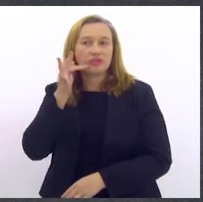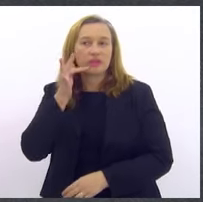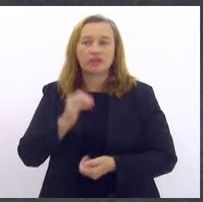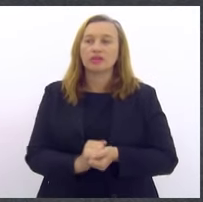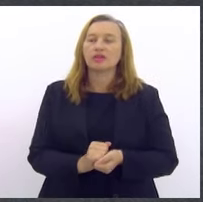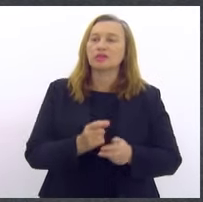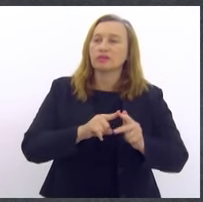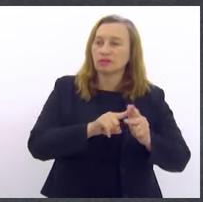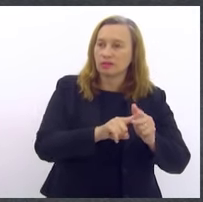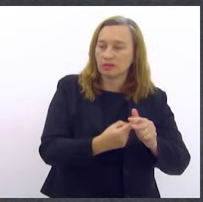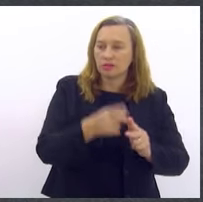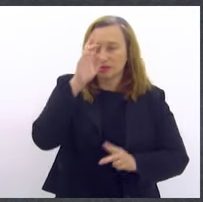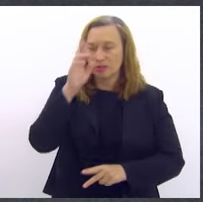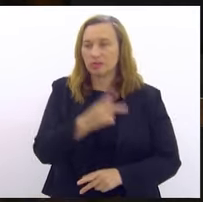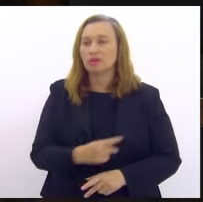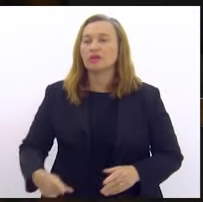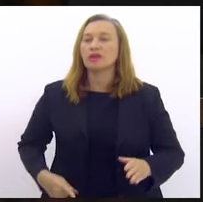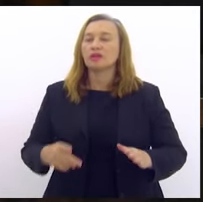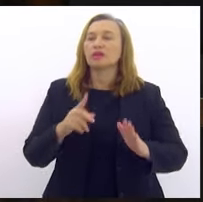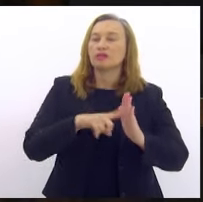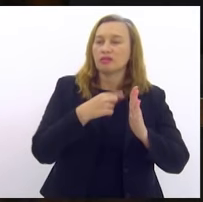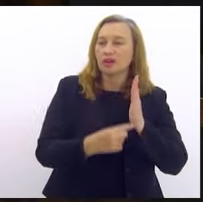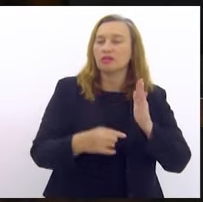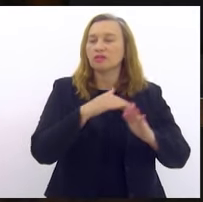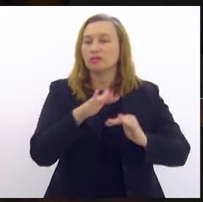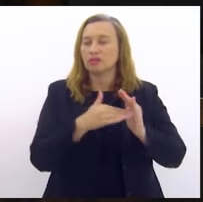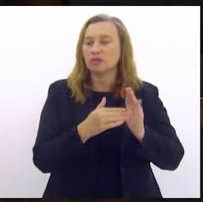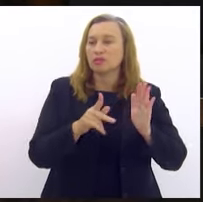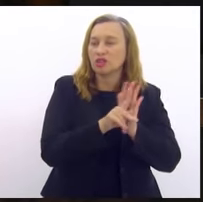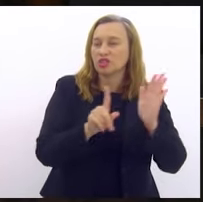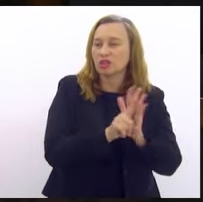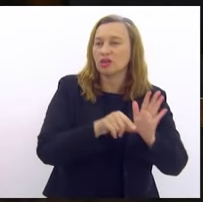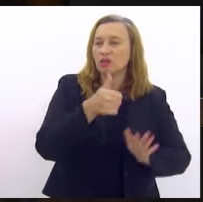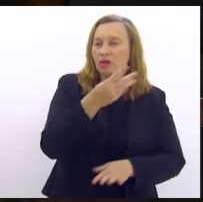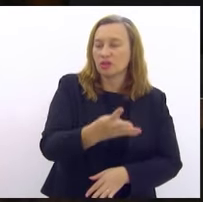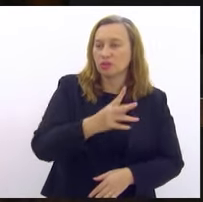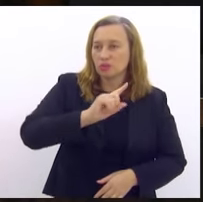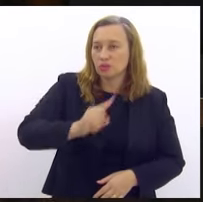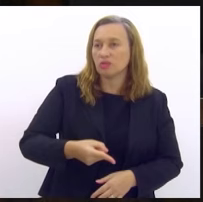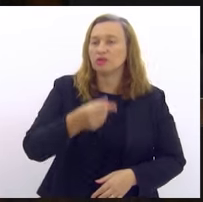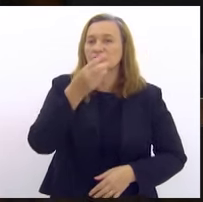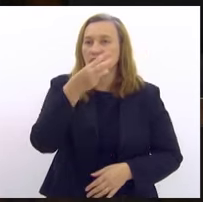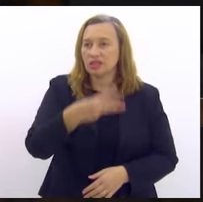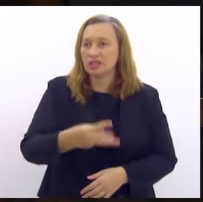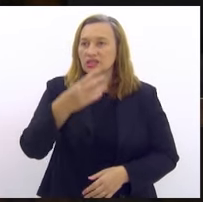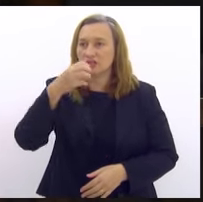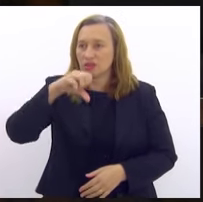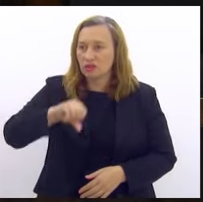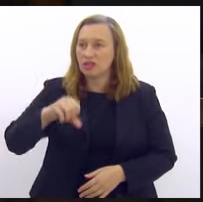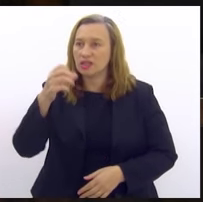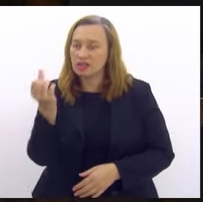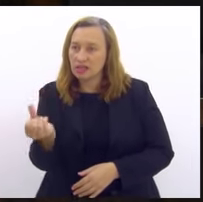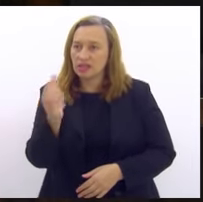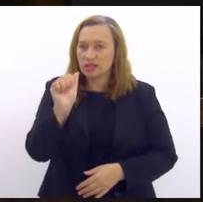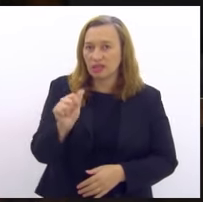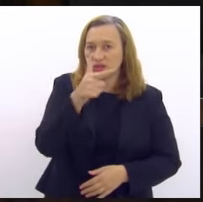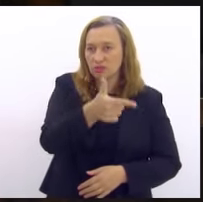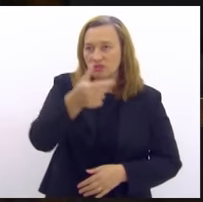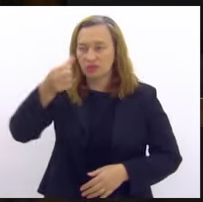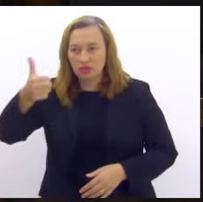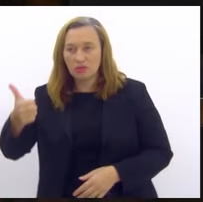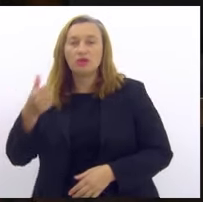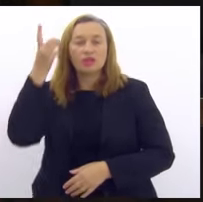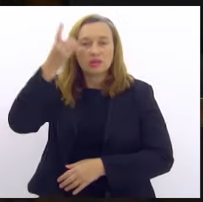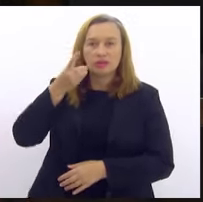Pela manutenção, presidente. Veto total posto ao projeto de lei número 4.396-A de 2021, de autoria do deputado